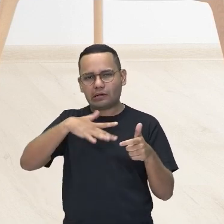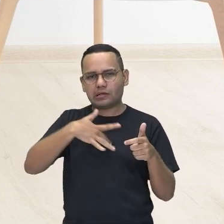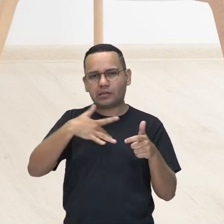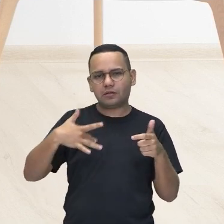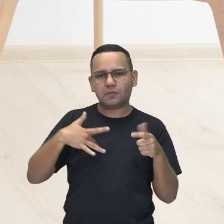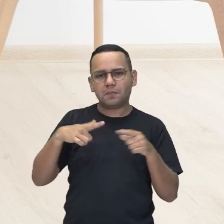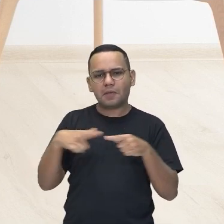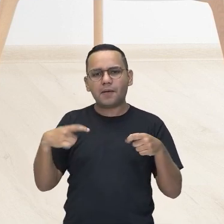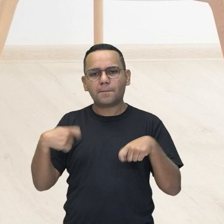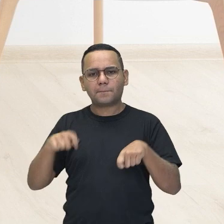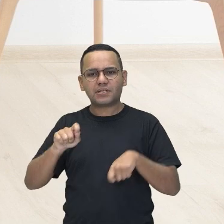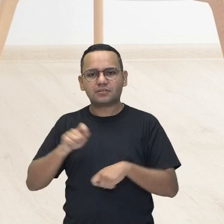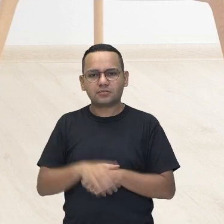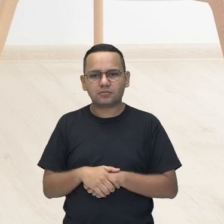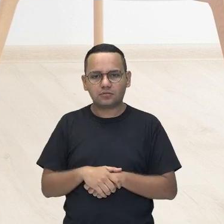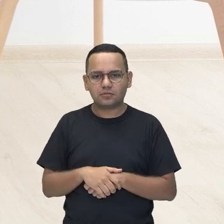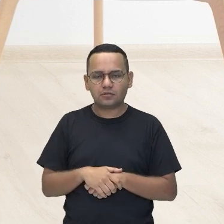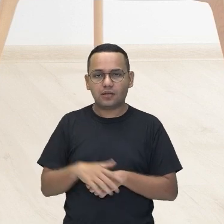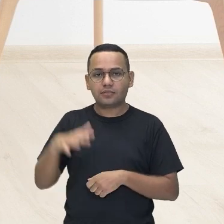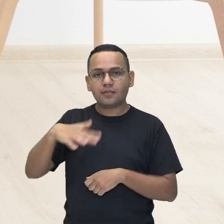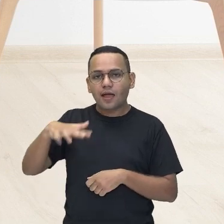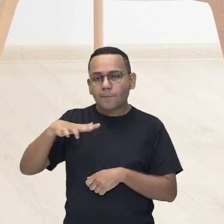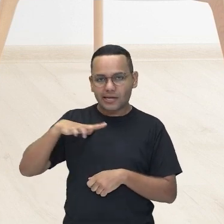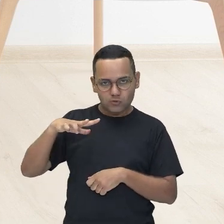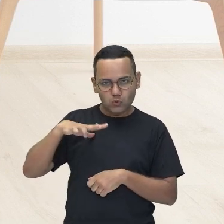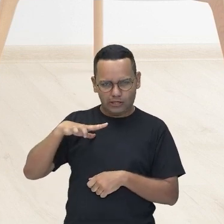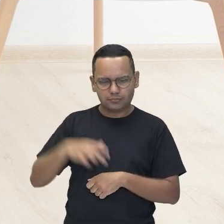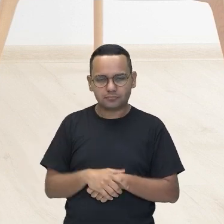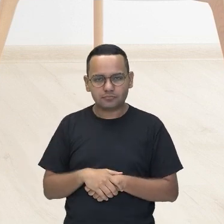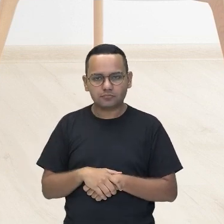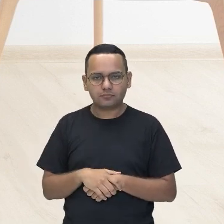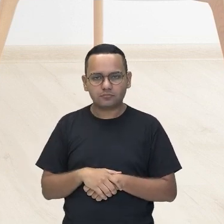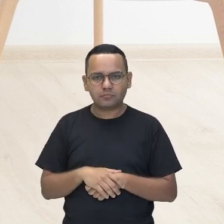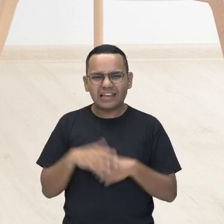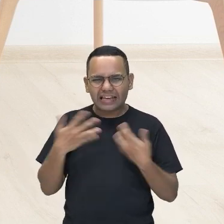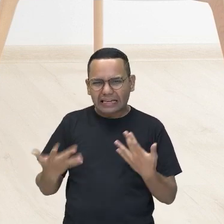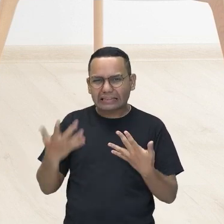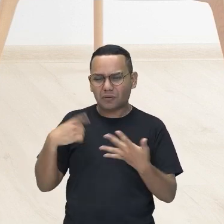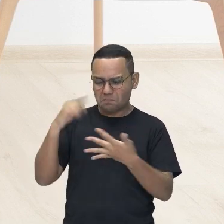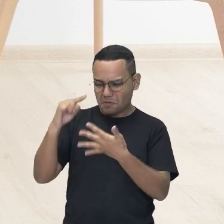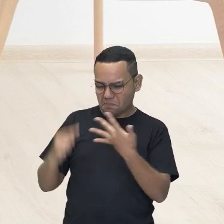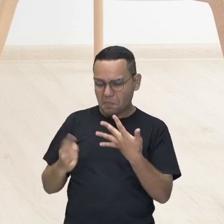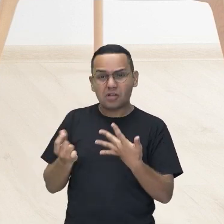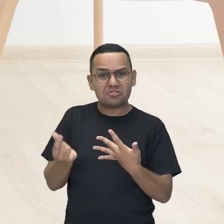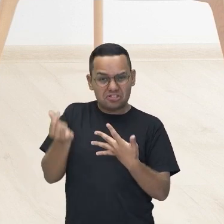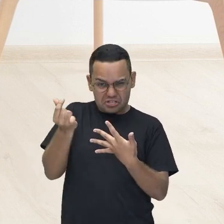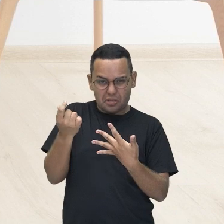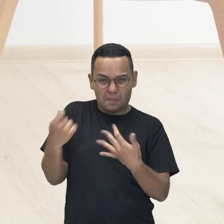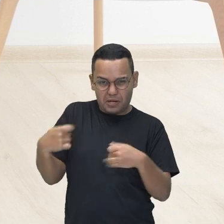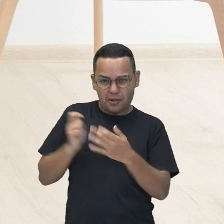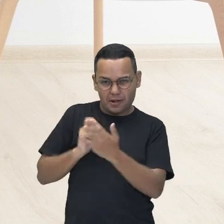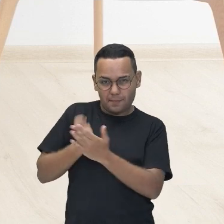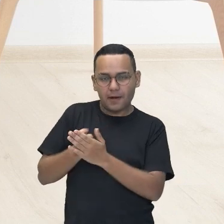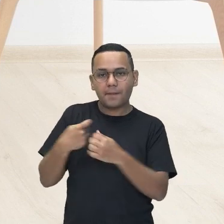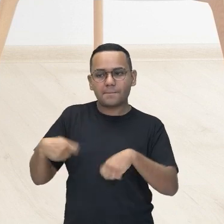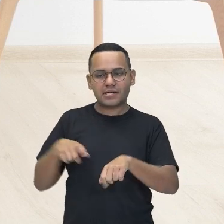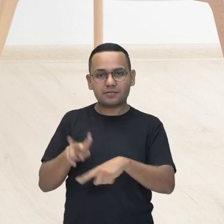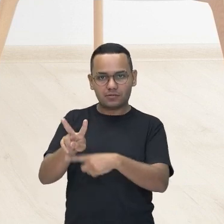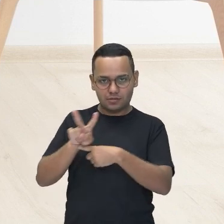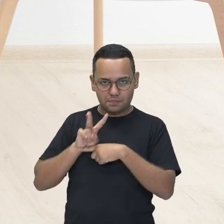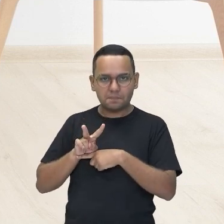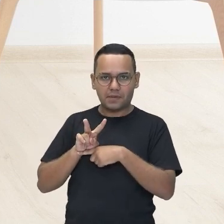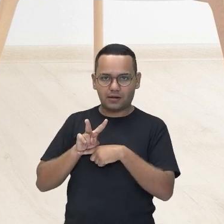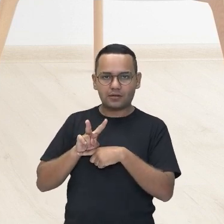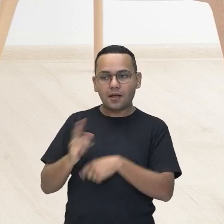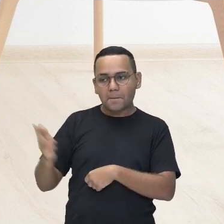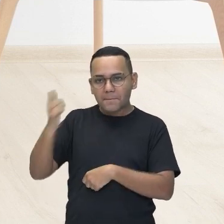infelizmente terá que tratar no meio particular de saúde. Devido a estes custos em saúde, seu João terá que fazer um empréstimo para arcar com